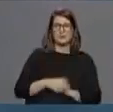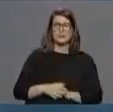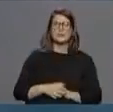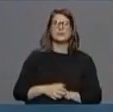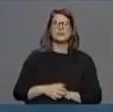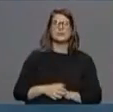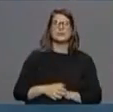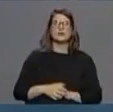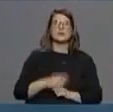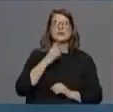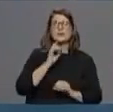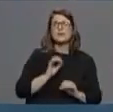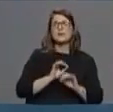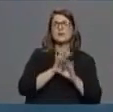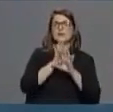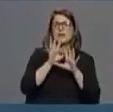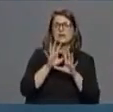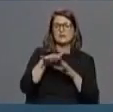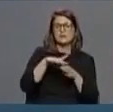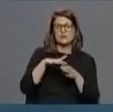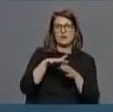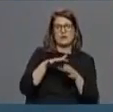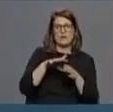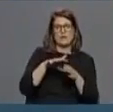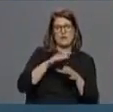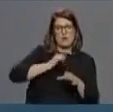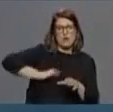e entende a nossa realidade.